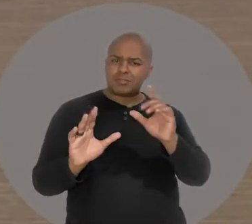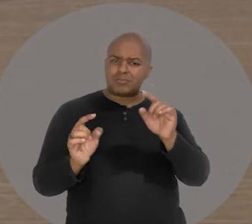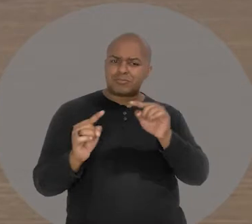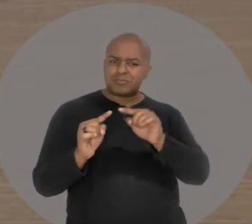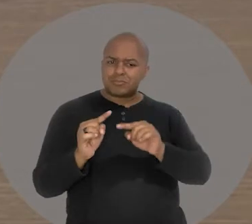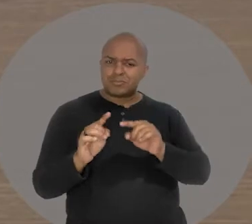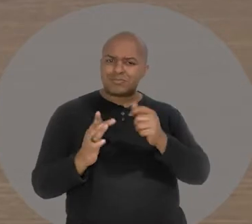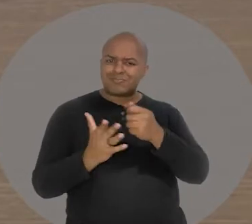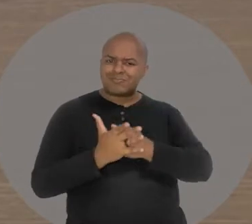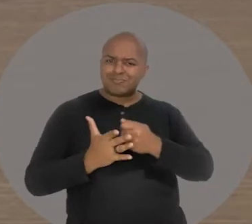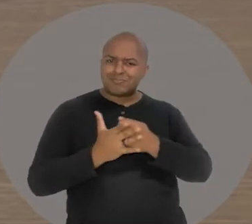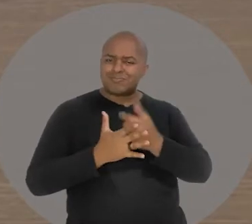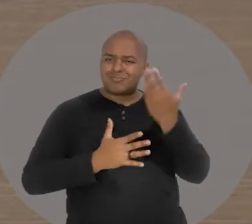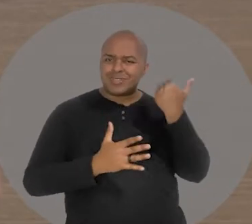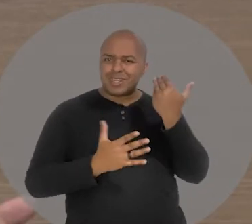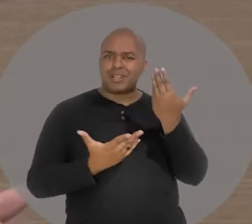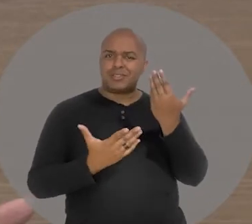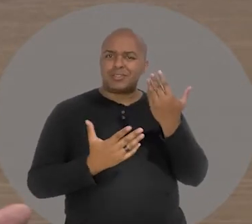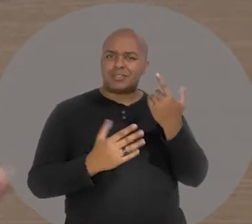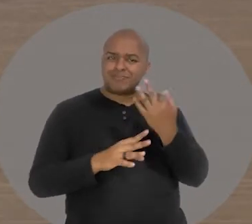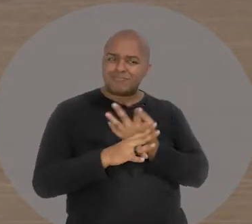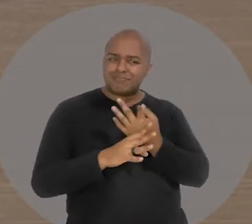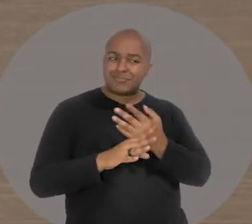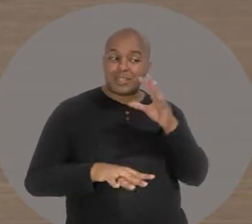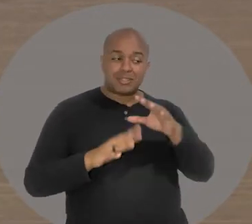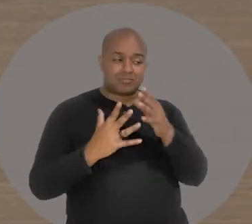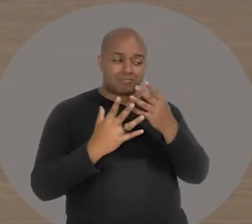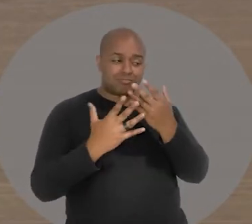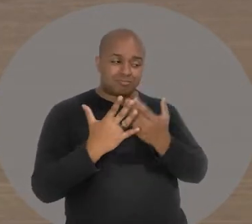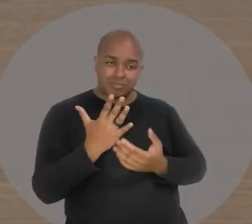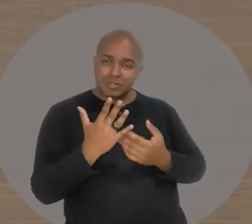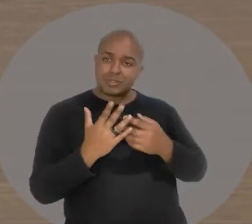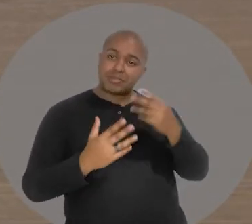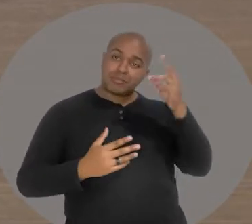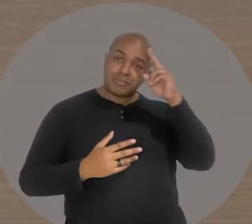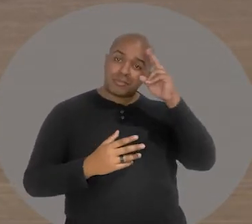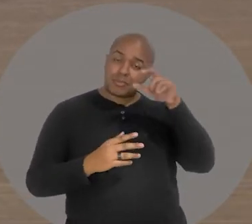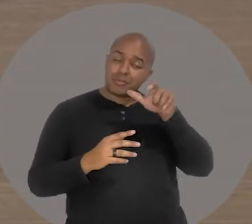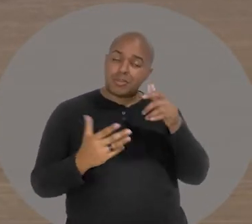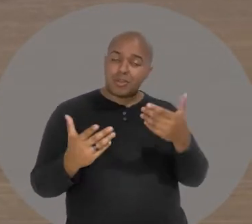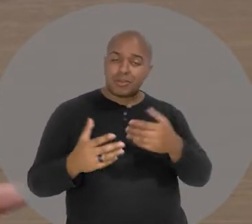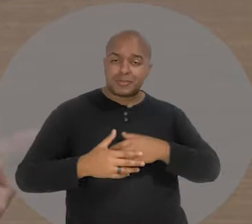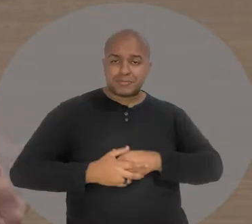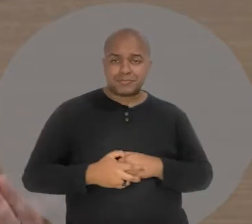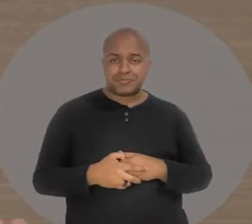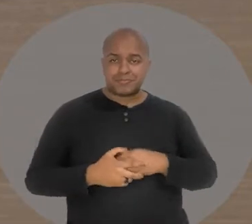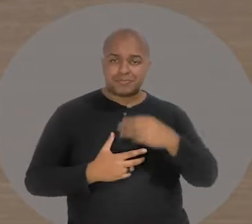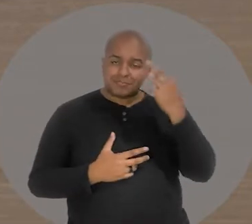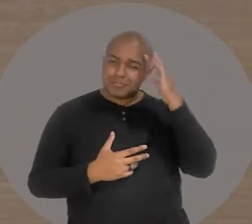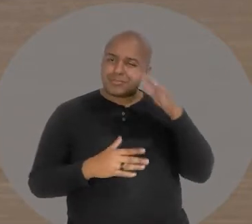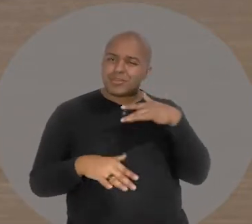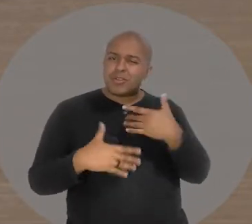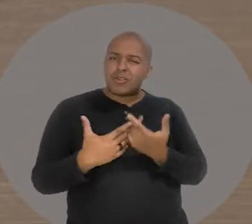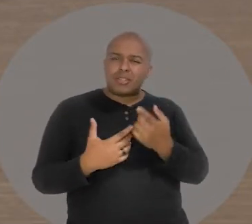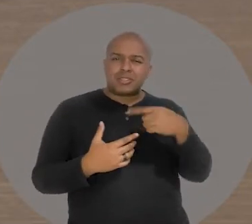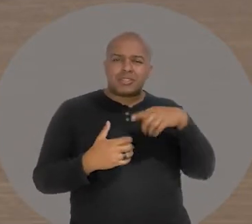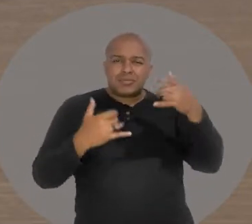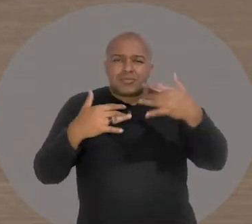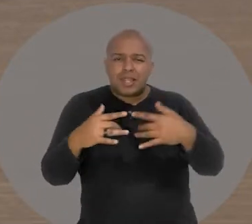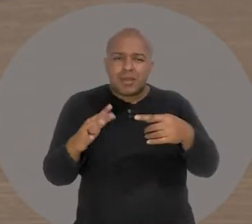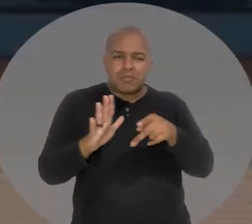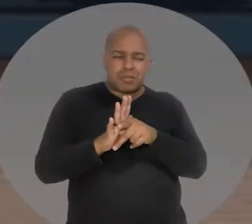luta lá atrás e que acabam se perdendo se a memória se perde. Então, quando nós